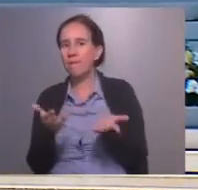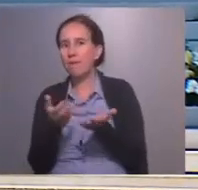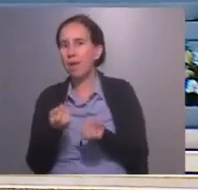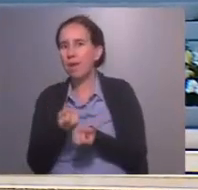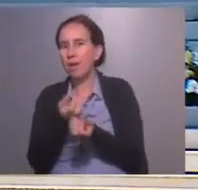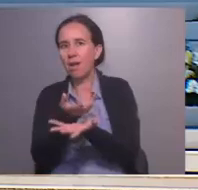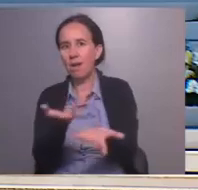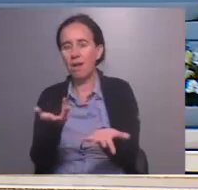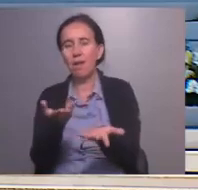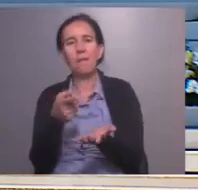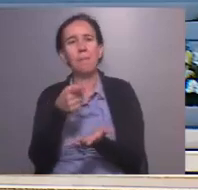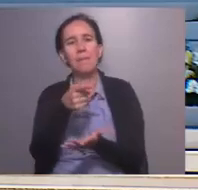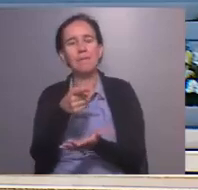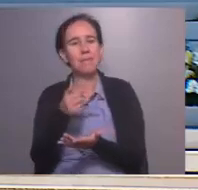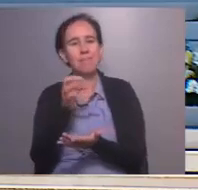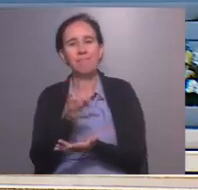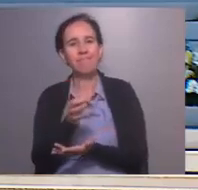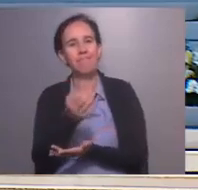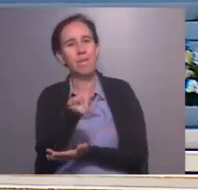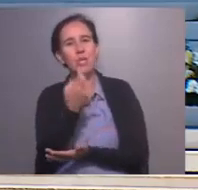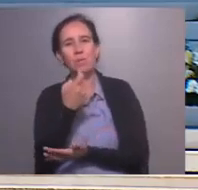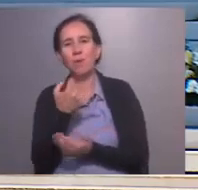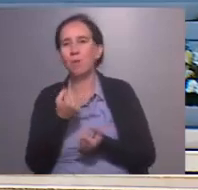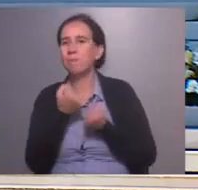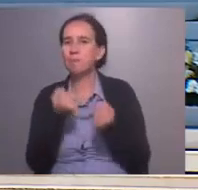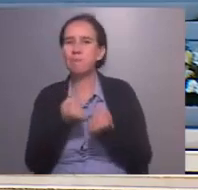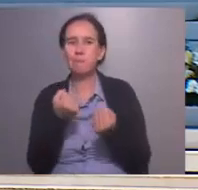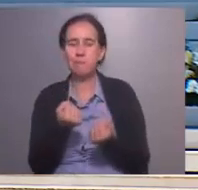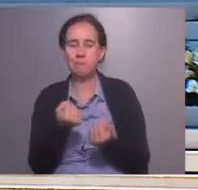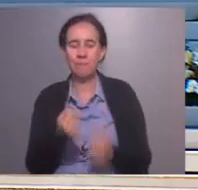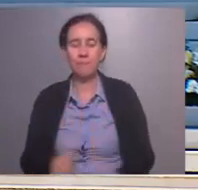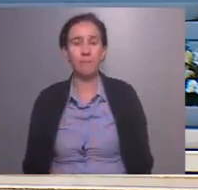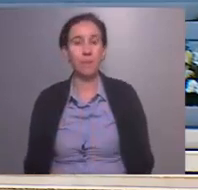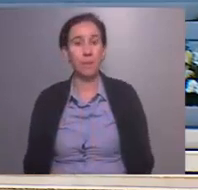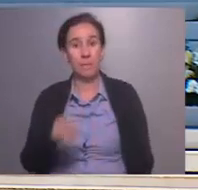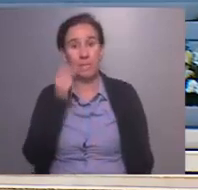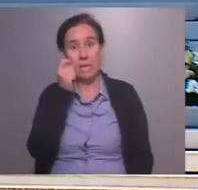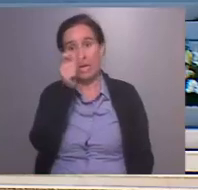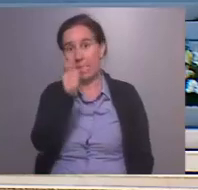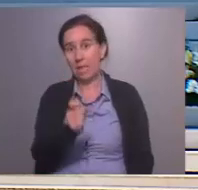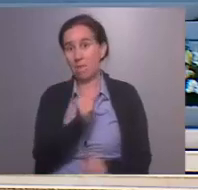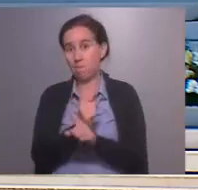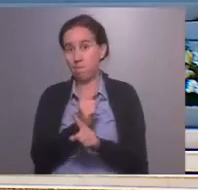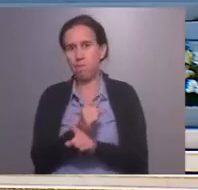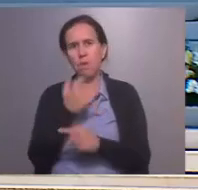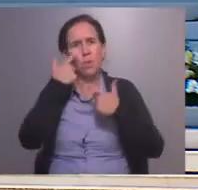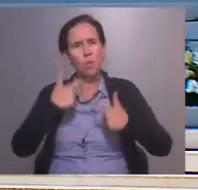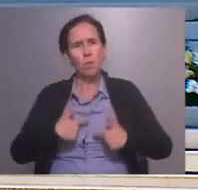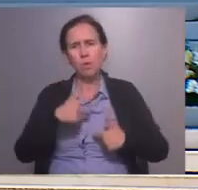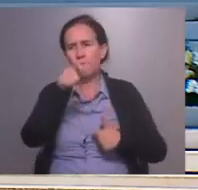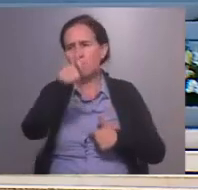isso, impossibilitado de lhe responder. Mas também para ele, como para todo ser